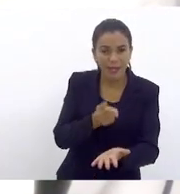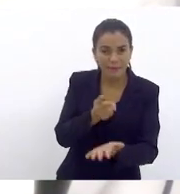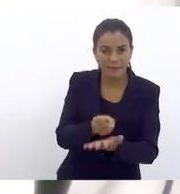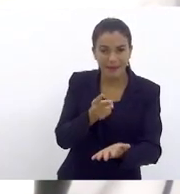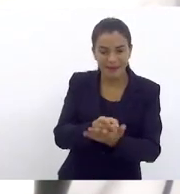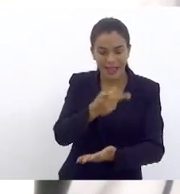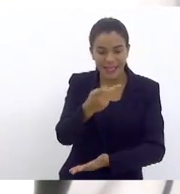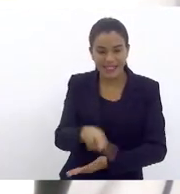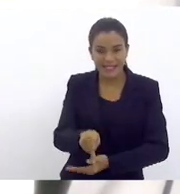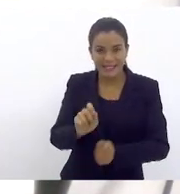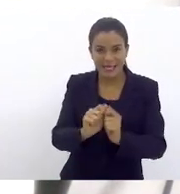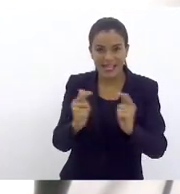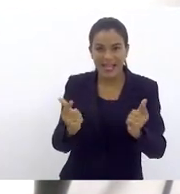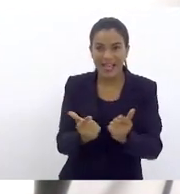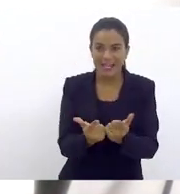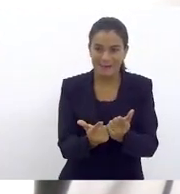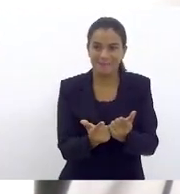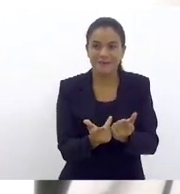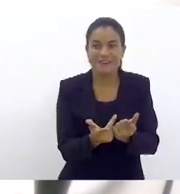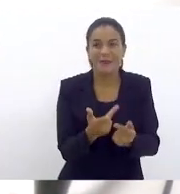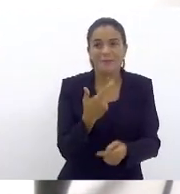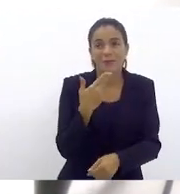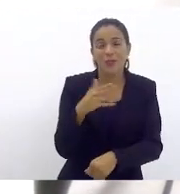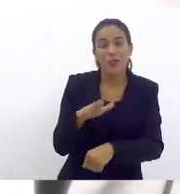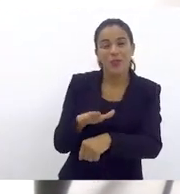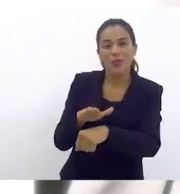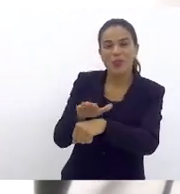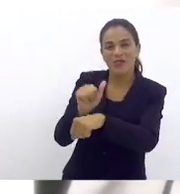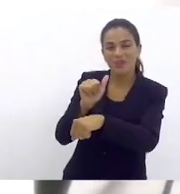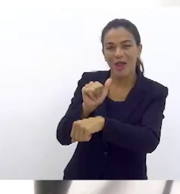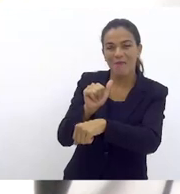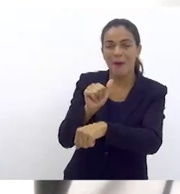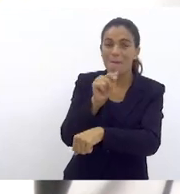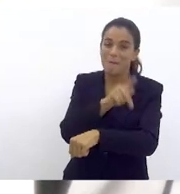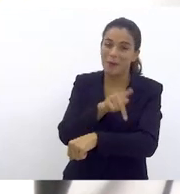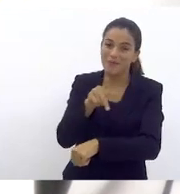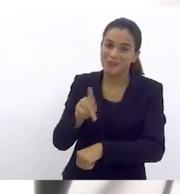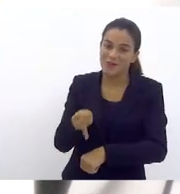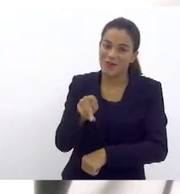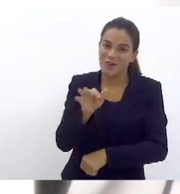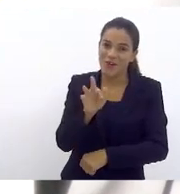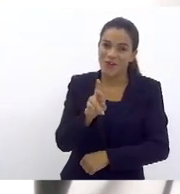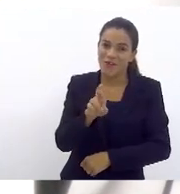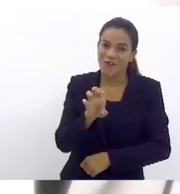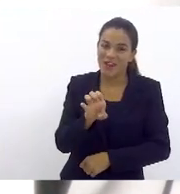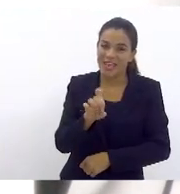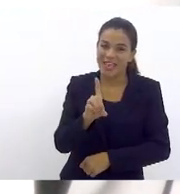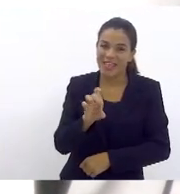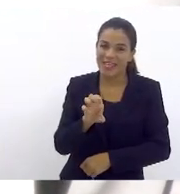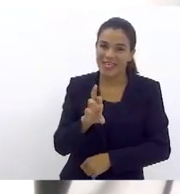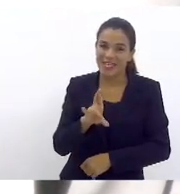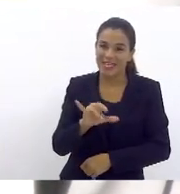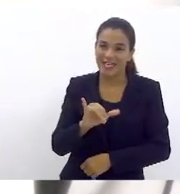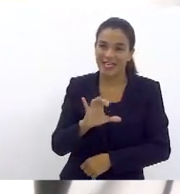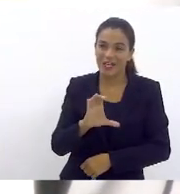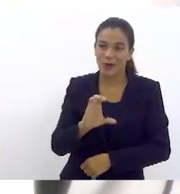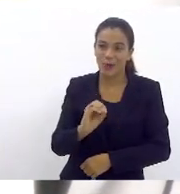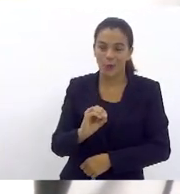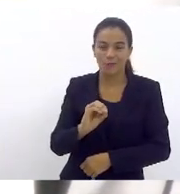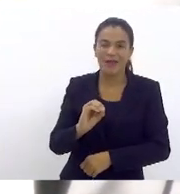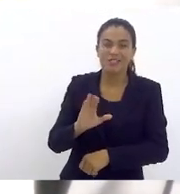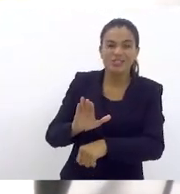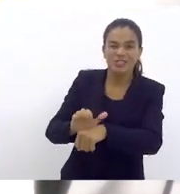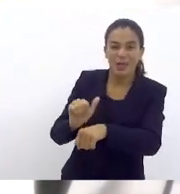é o Fred a gente chama ele o Frederico Professor Frederico mas conhecido como Fred inclusive